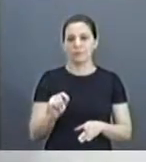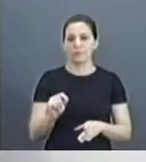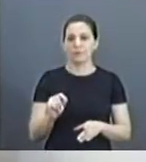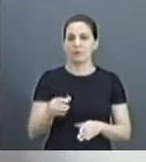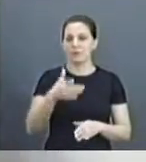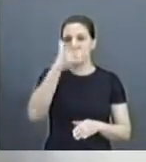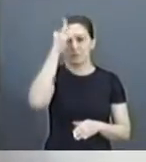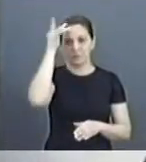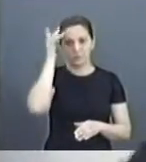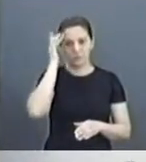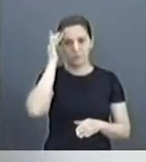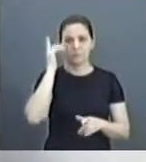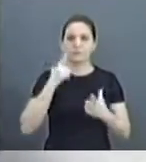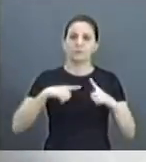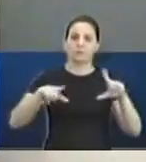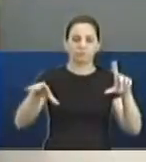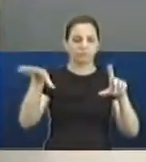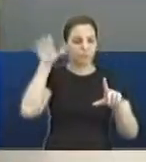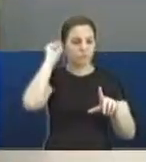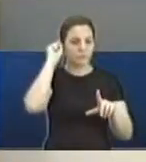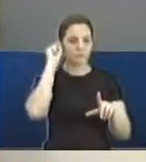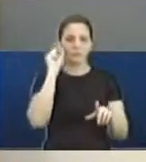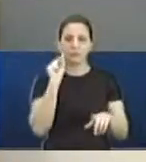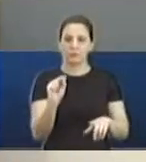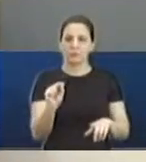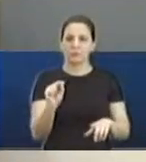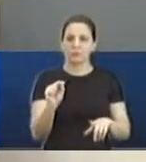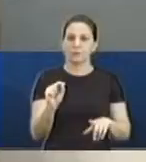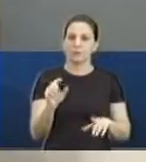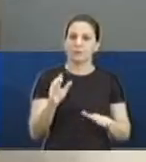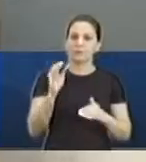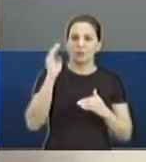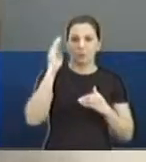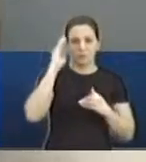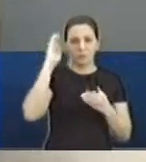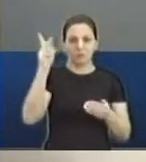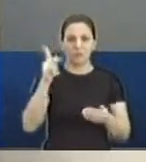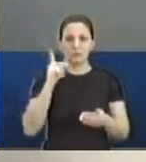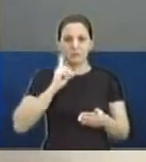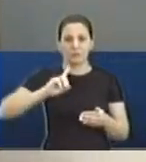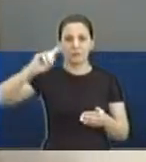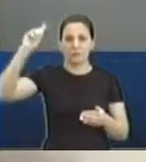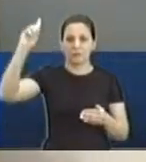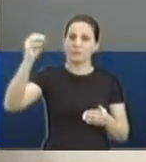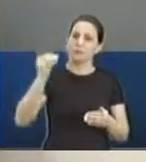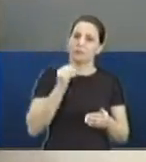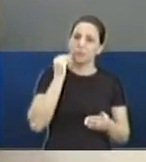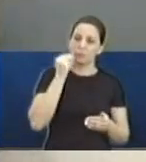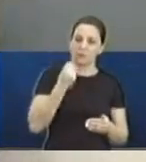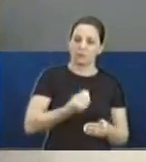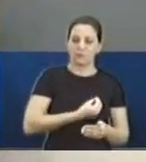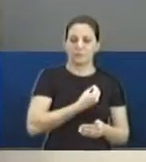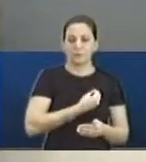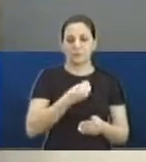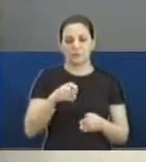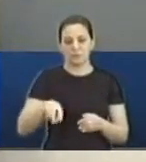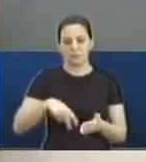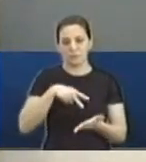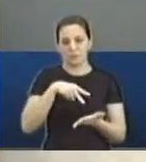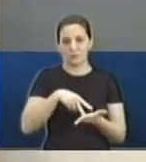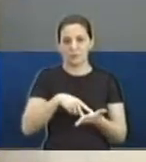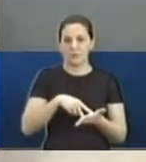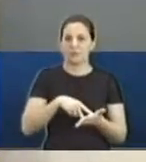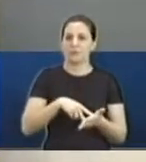que nos assiste mas hoje quero primeiramente agradecer a deus mais uma vez estar aqui pela oportunidade de estar aqui quero também